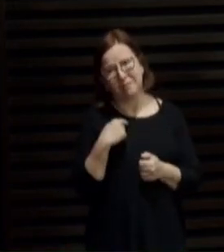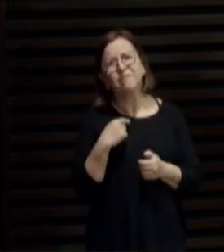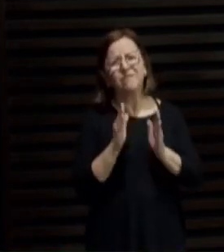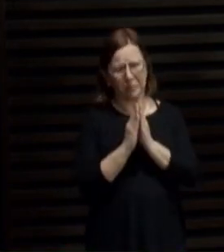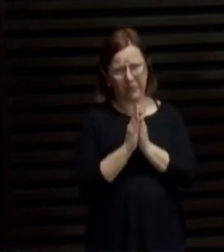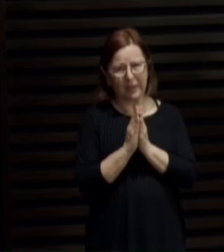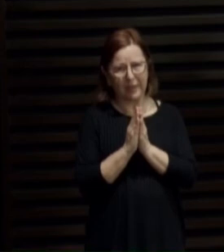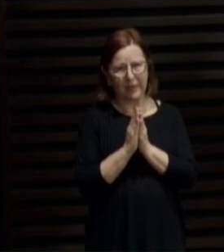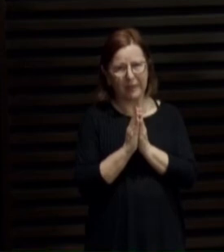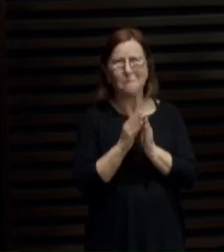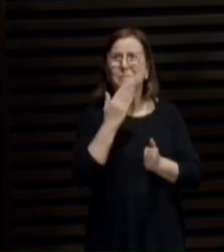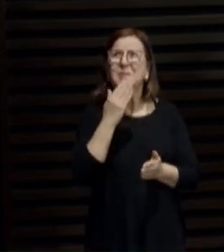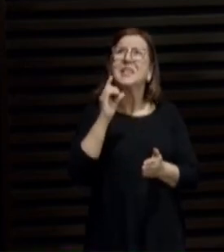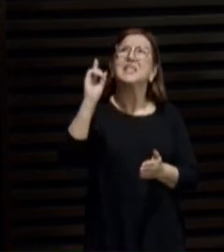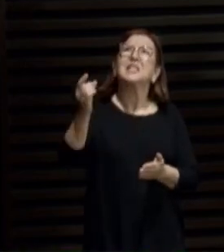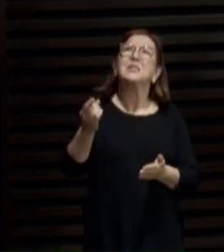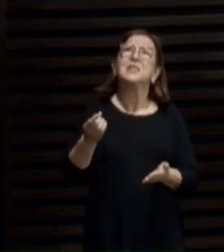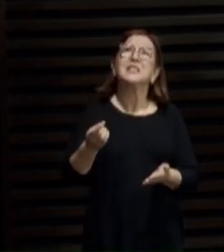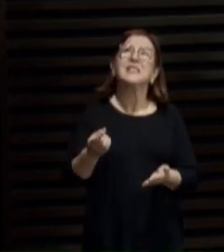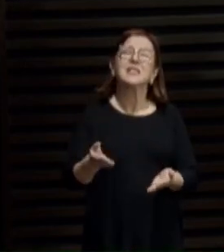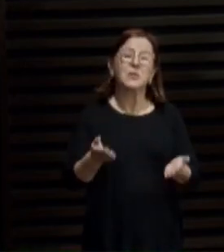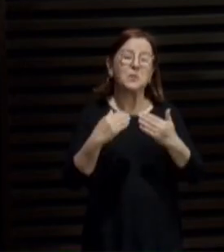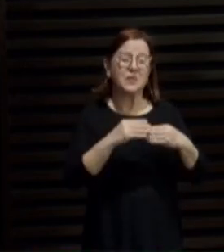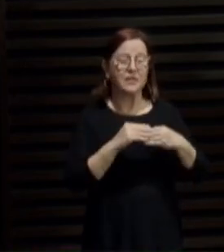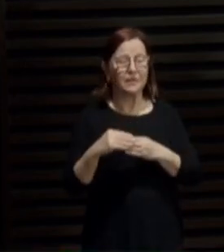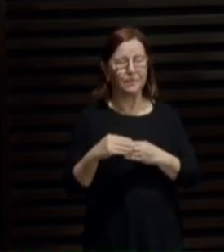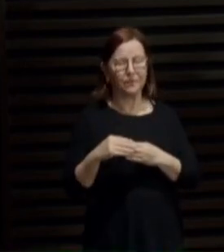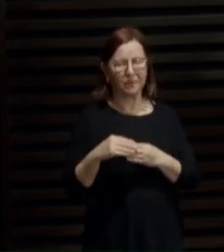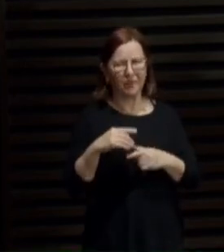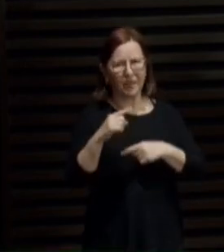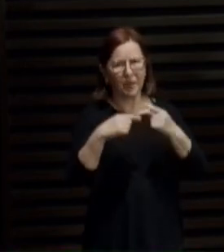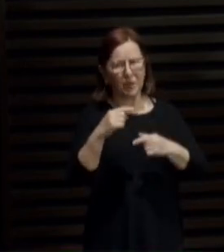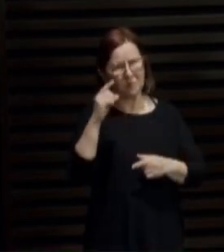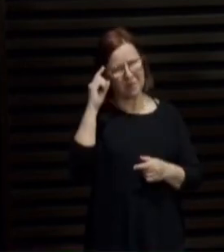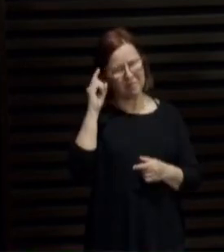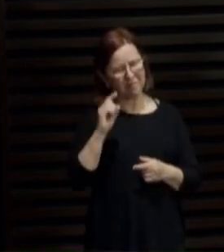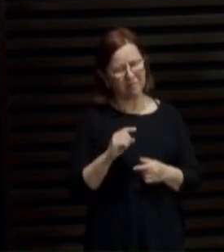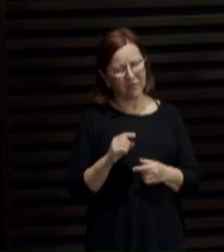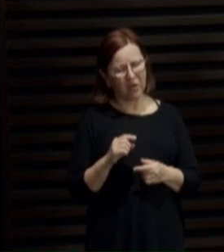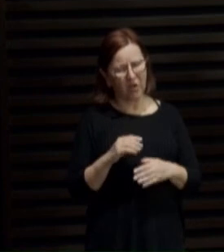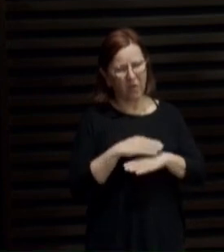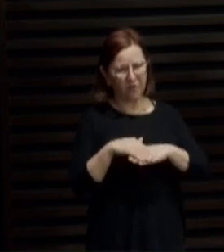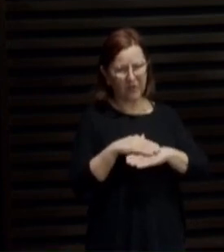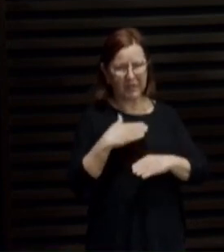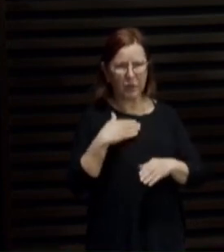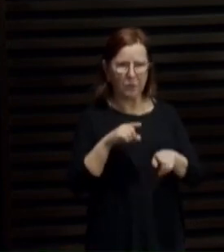dê orientação. Passados dias eu conversei com o doutor Adolfo, meu irmão, e disse: dá para